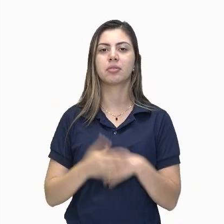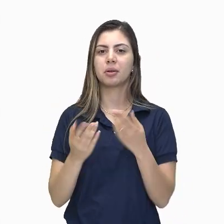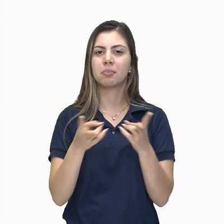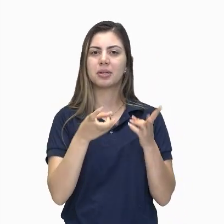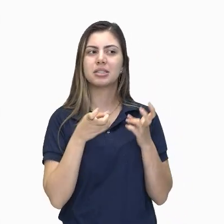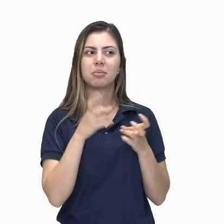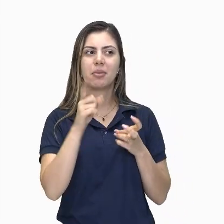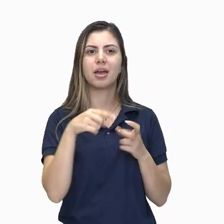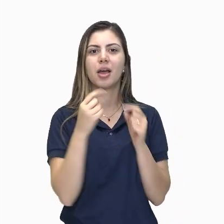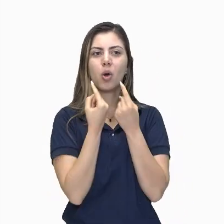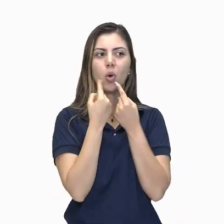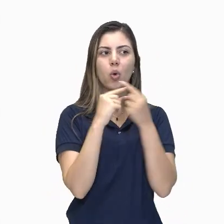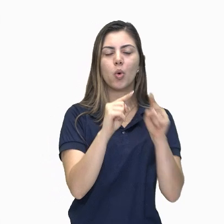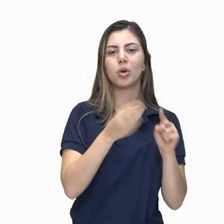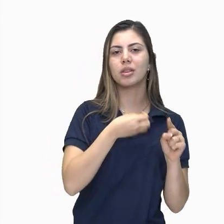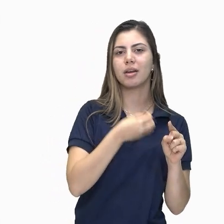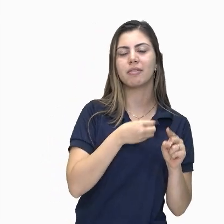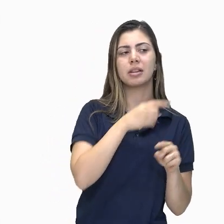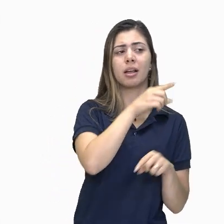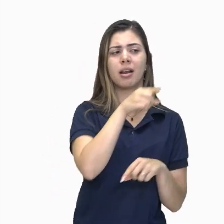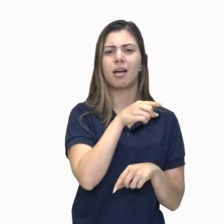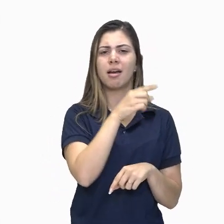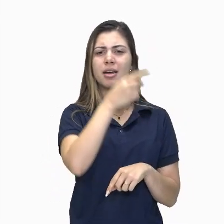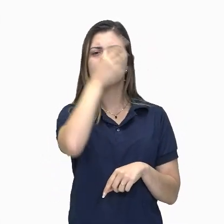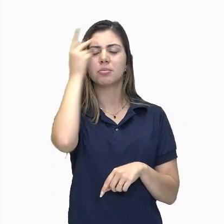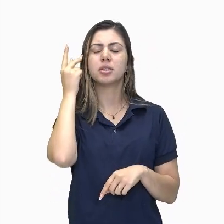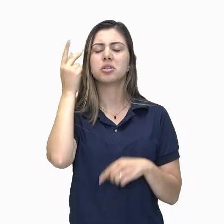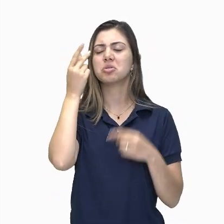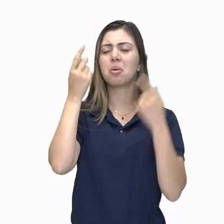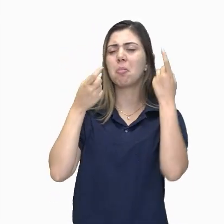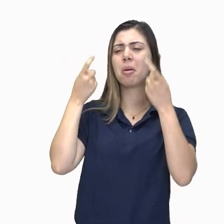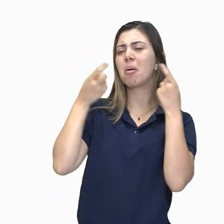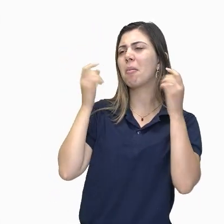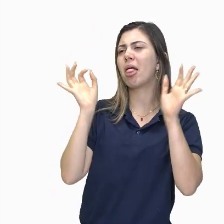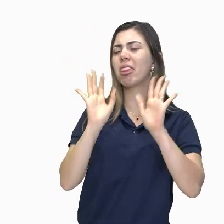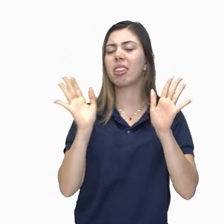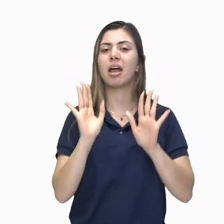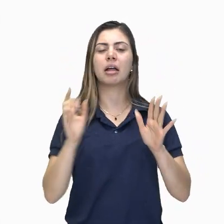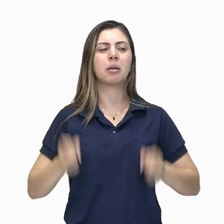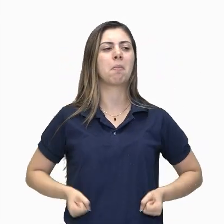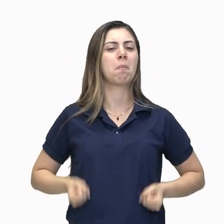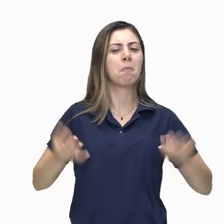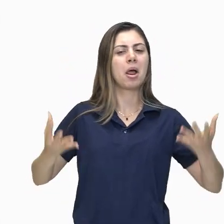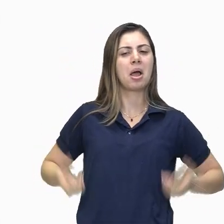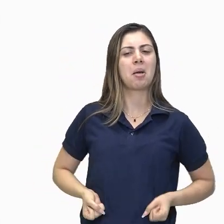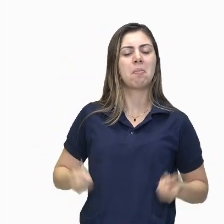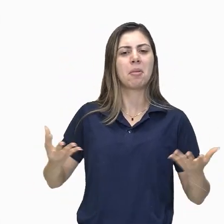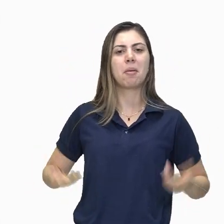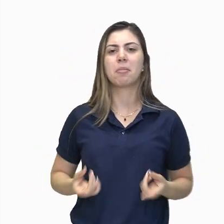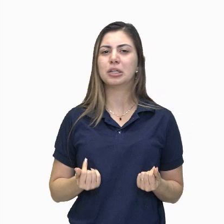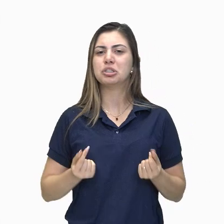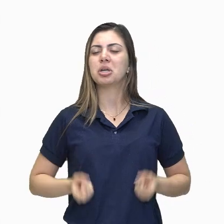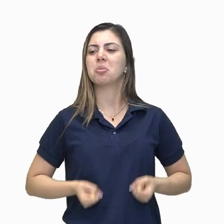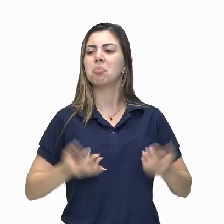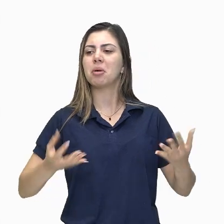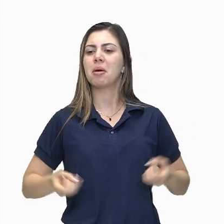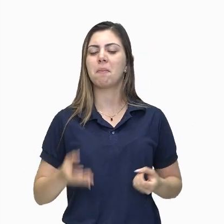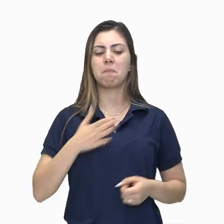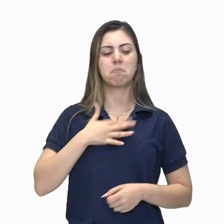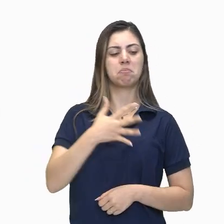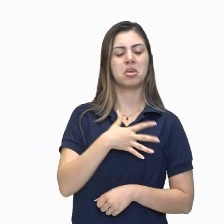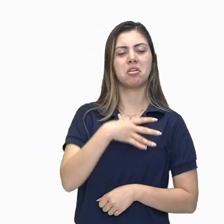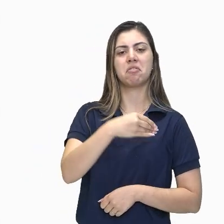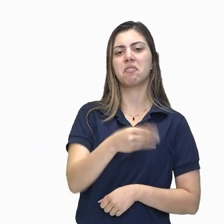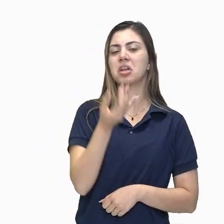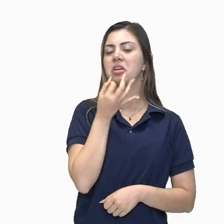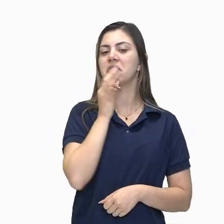estilo de vida, né? As pessoas despreocupadas, as pessoas que vivem gastando dinheiro, que são snobs, querem mostrar que a sua filha fala francês, que